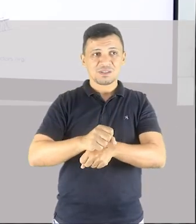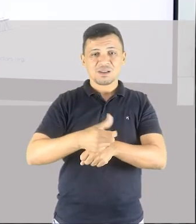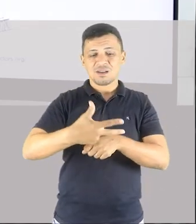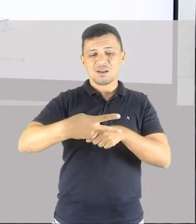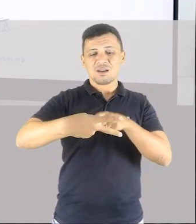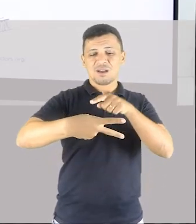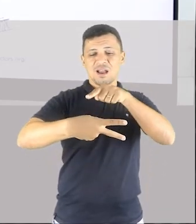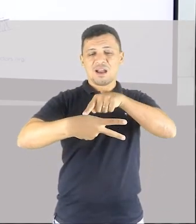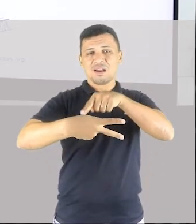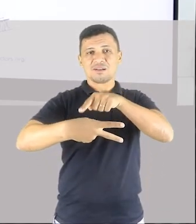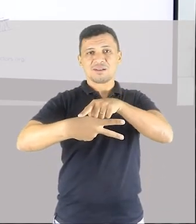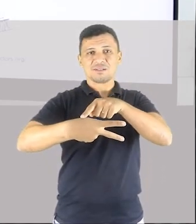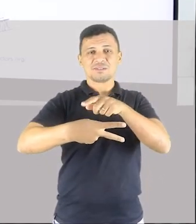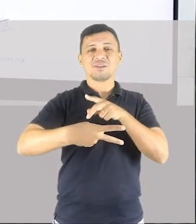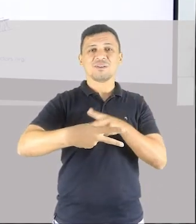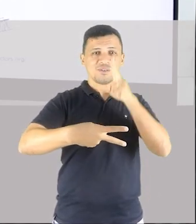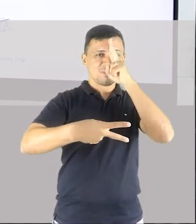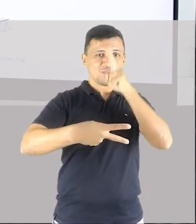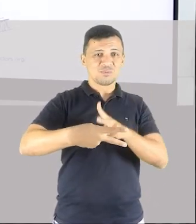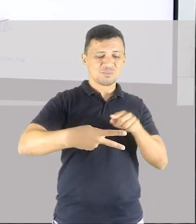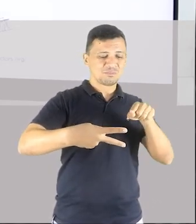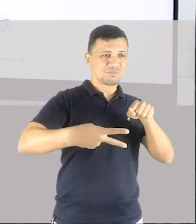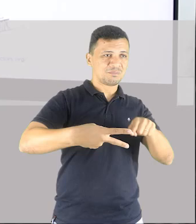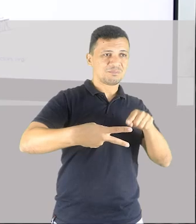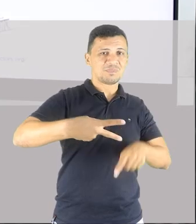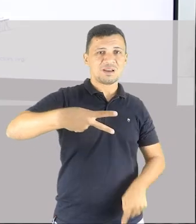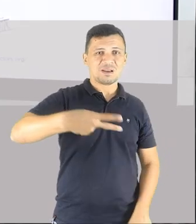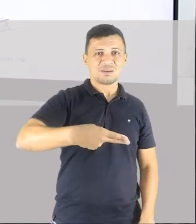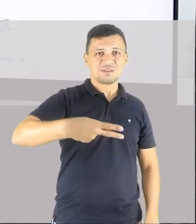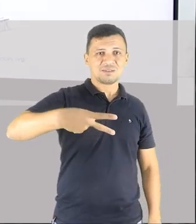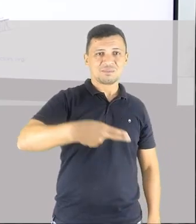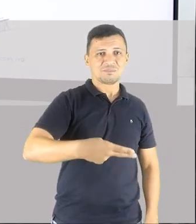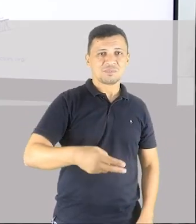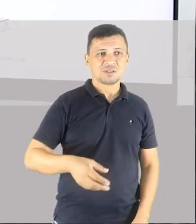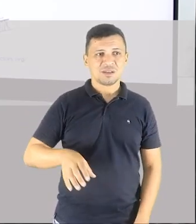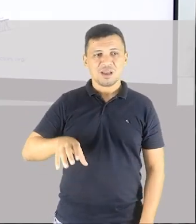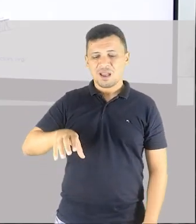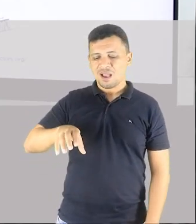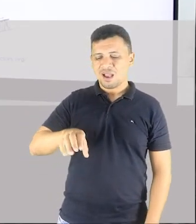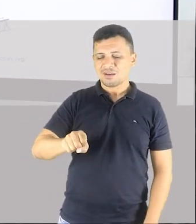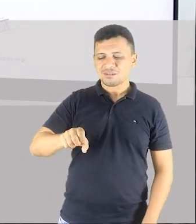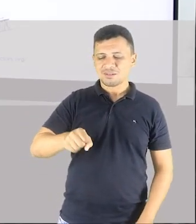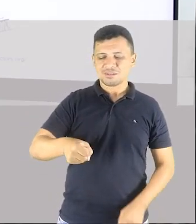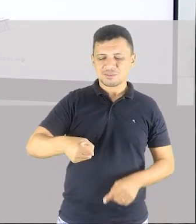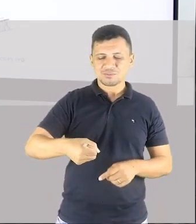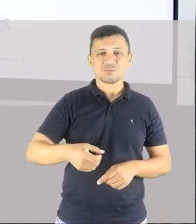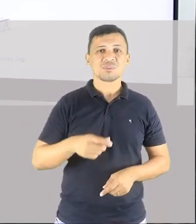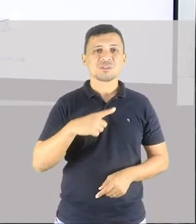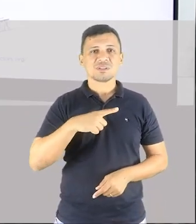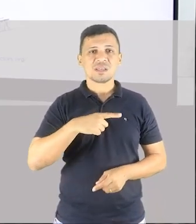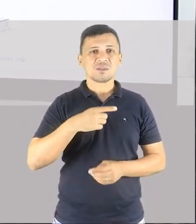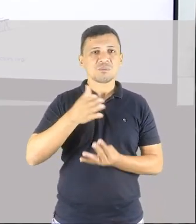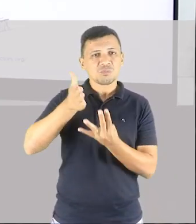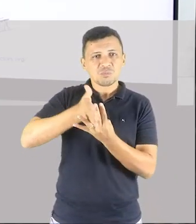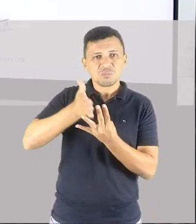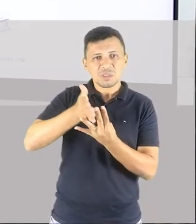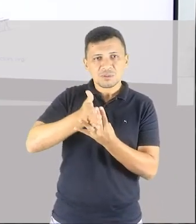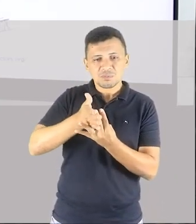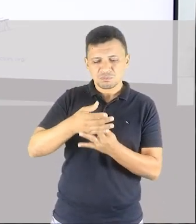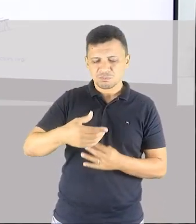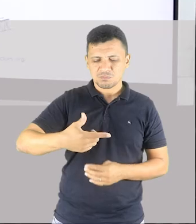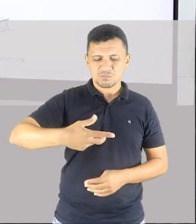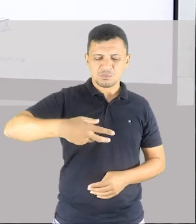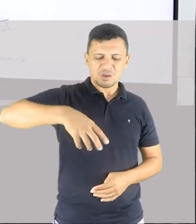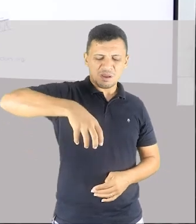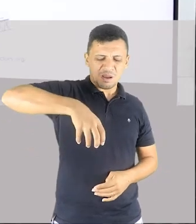potente, aqui a força resistente, tá? Olha o alicate. O ponto de apoio do alicate é aquele parafuso do centro. Aonde